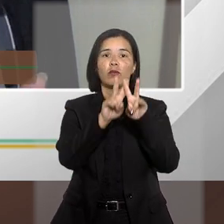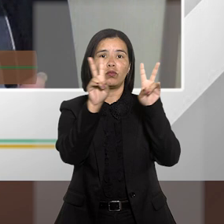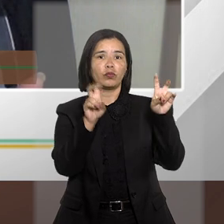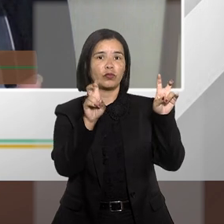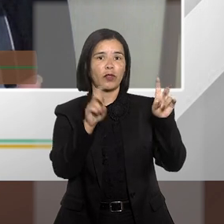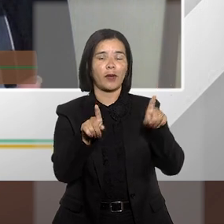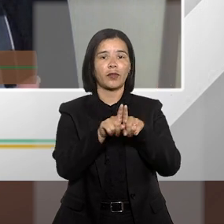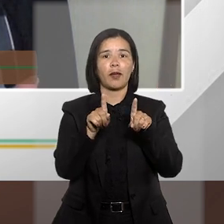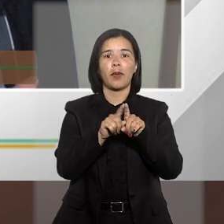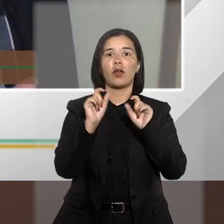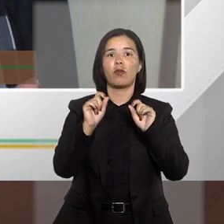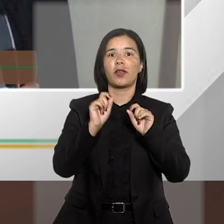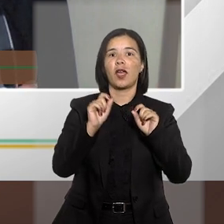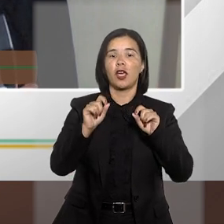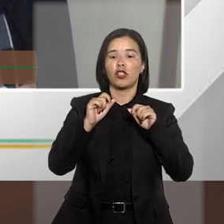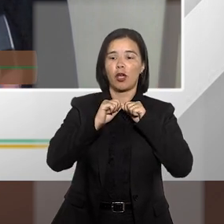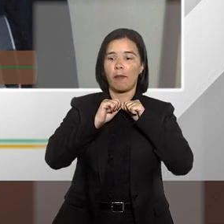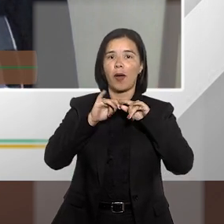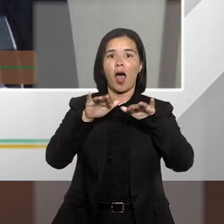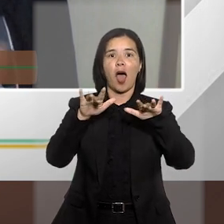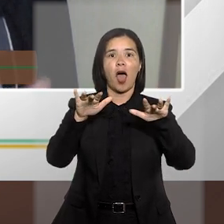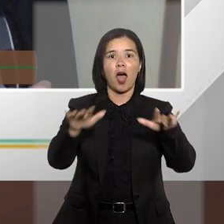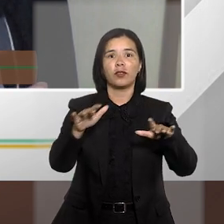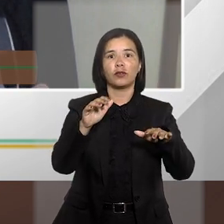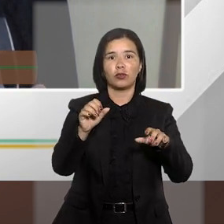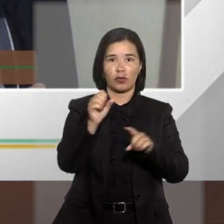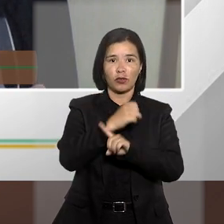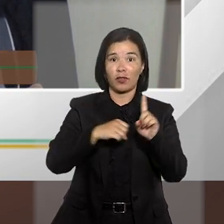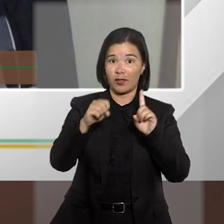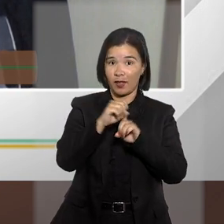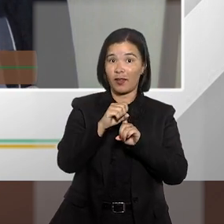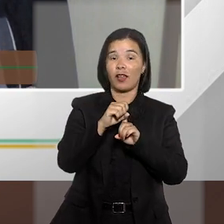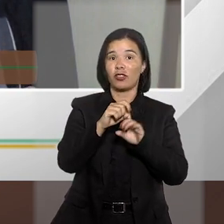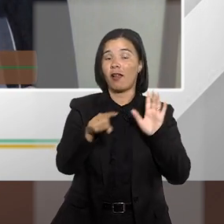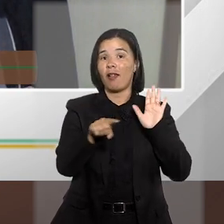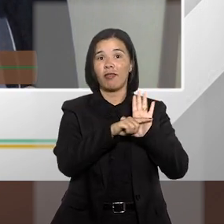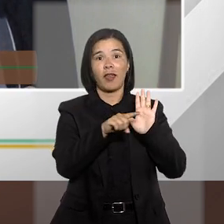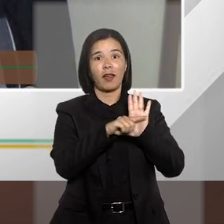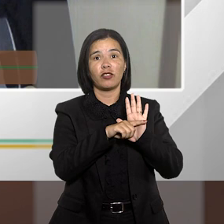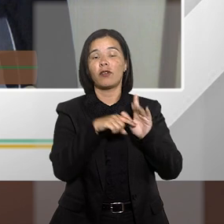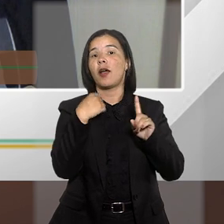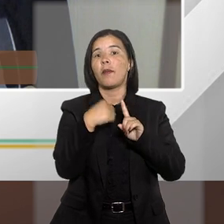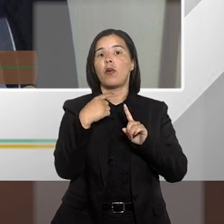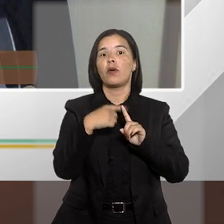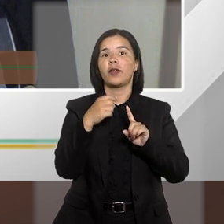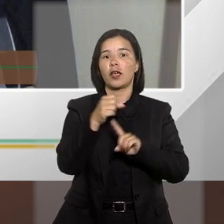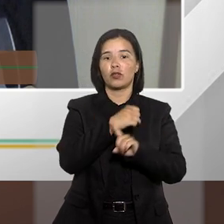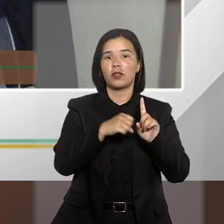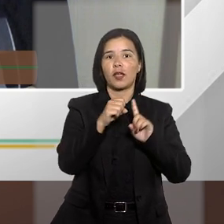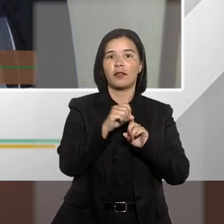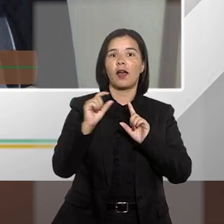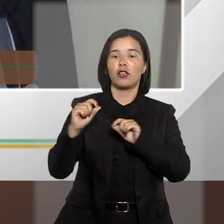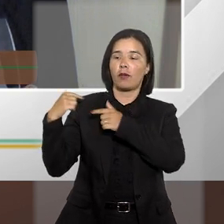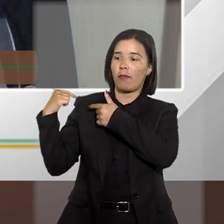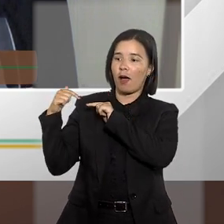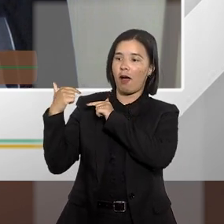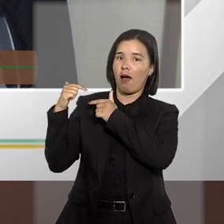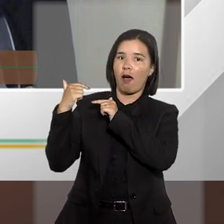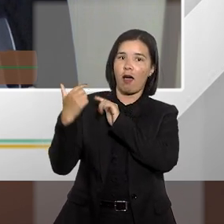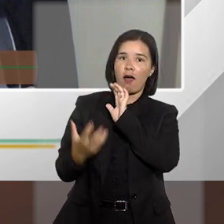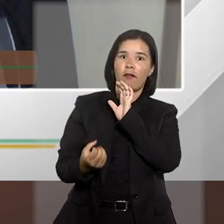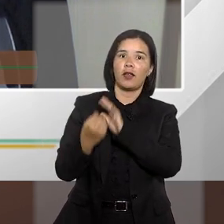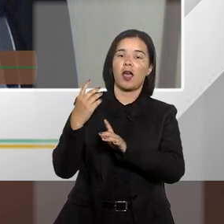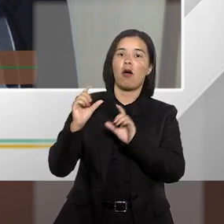só ganha repercussão na sociedade de forma negativa, porque os setores conservadores utilizam dela para criar uma janela, né,